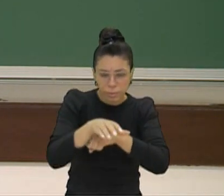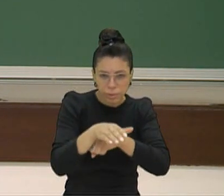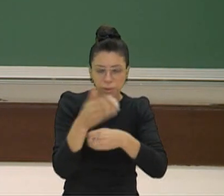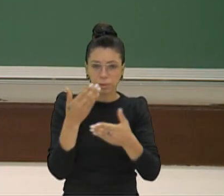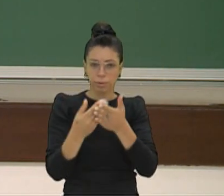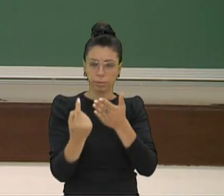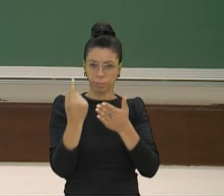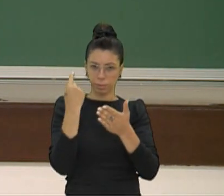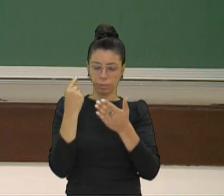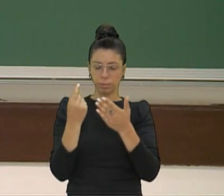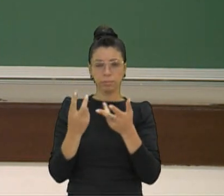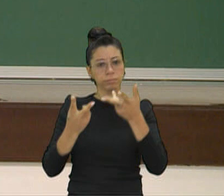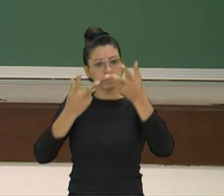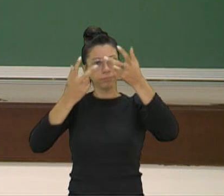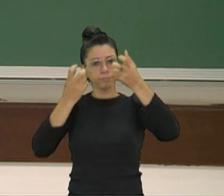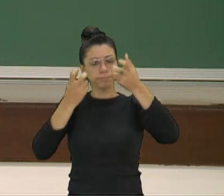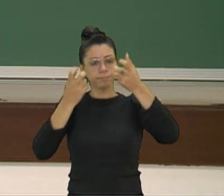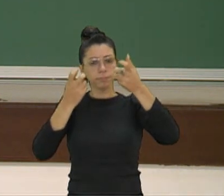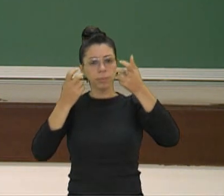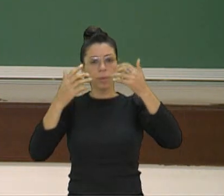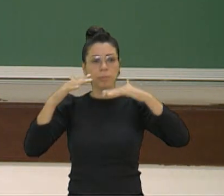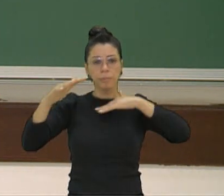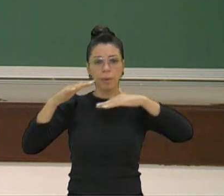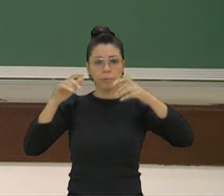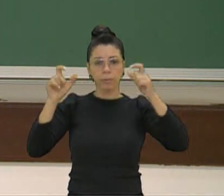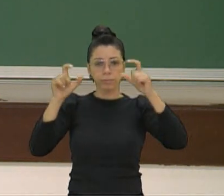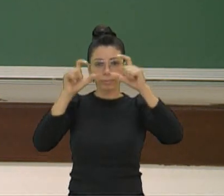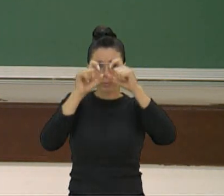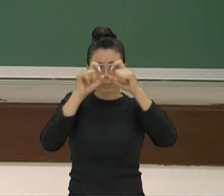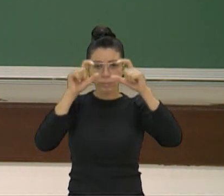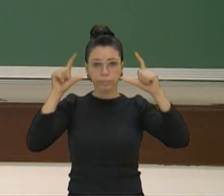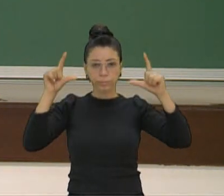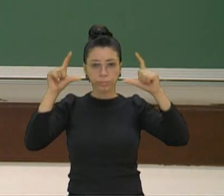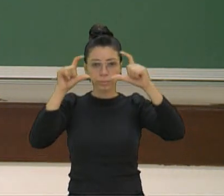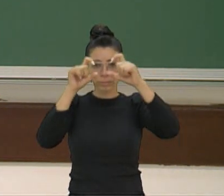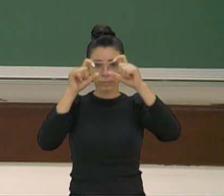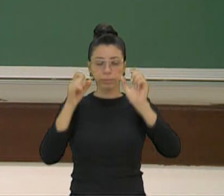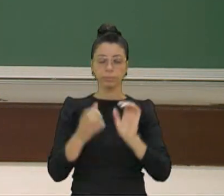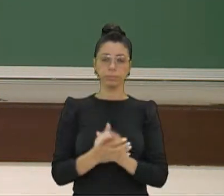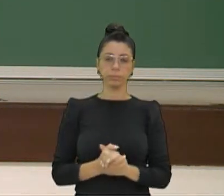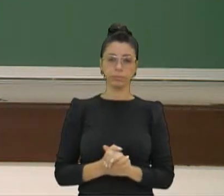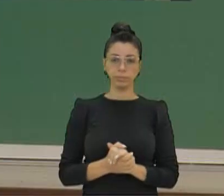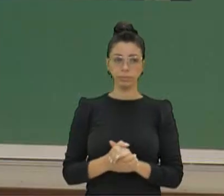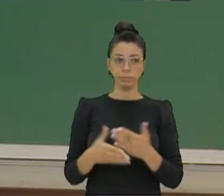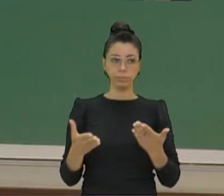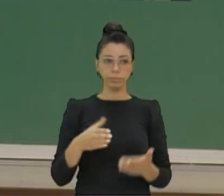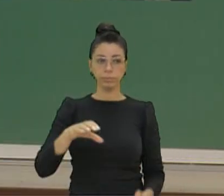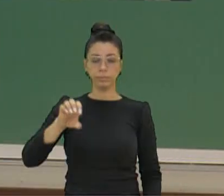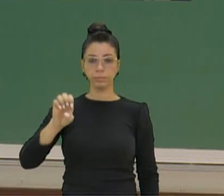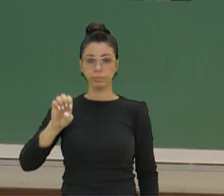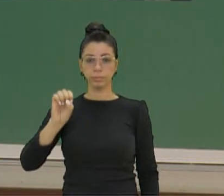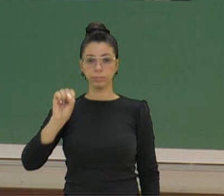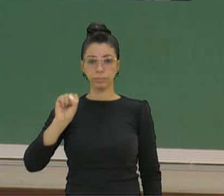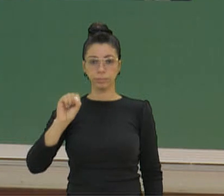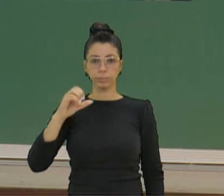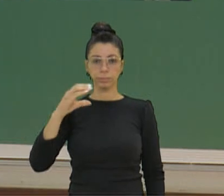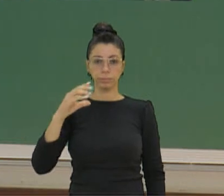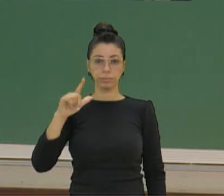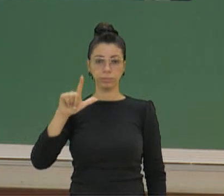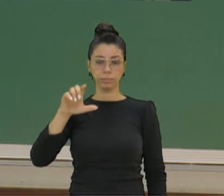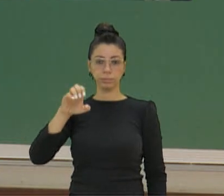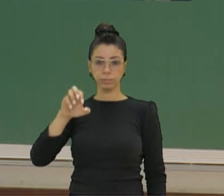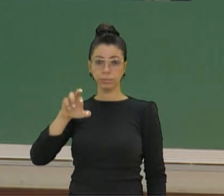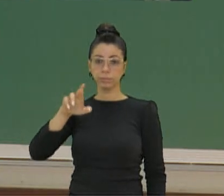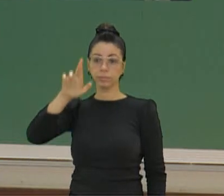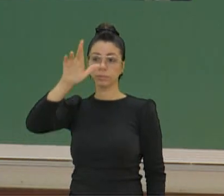Percebeu a movimentação da pupila? Então vamos começar a falar da esclera. Então, antes da gente